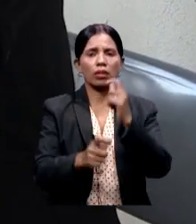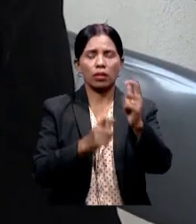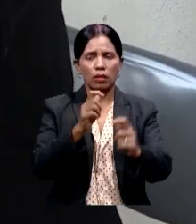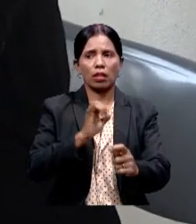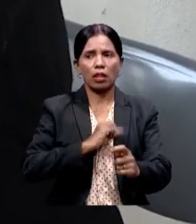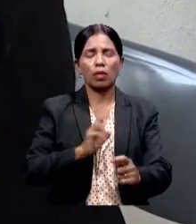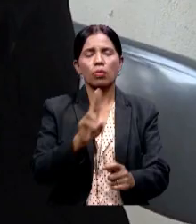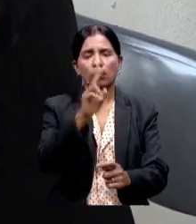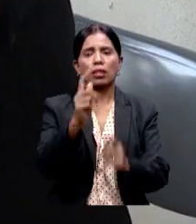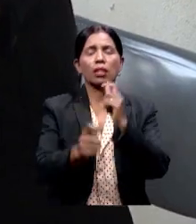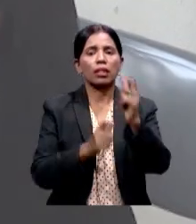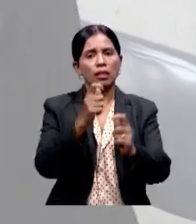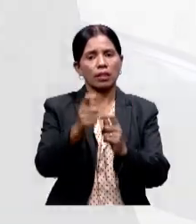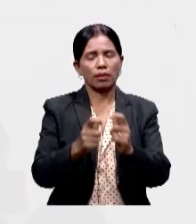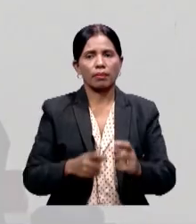tem digital.